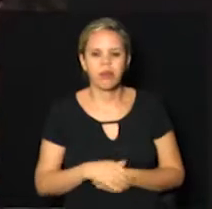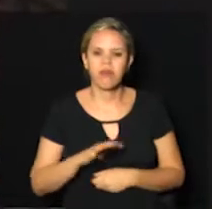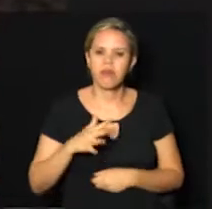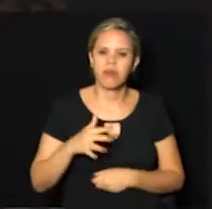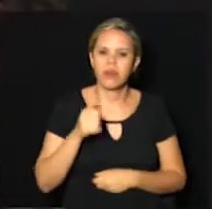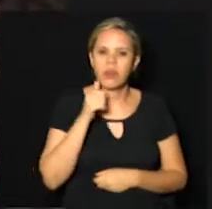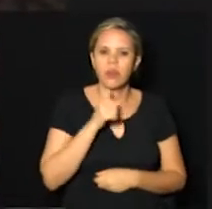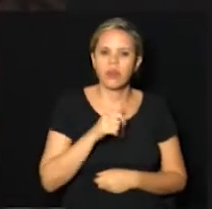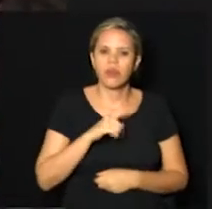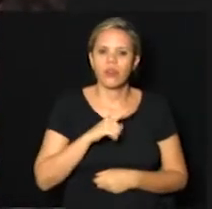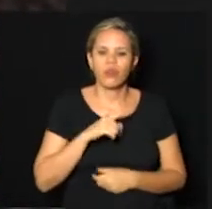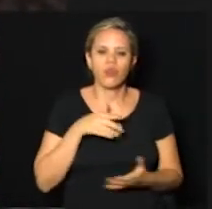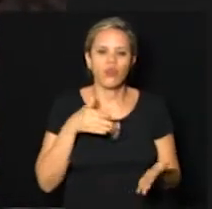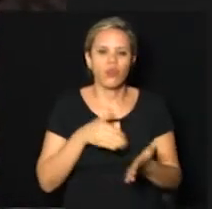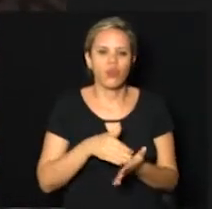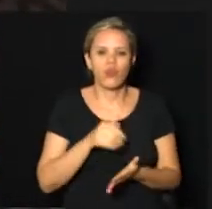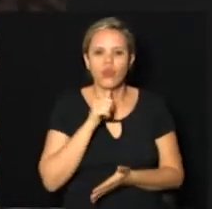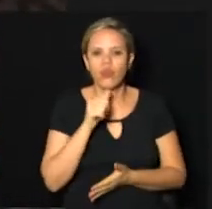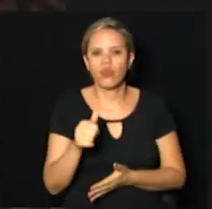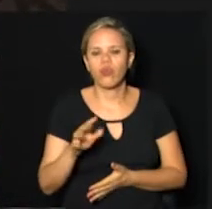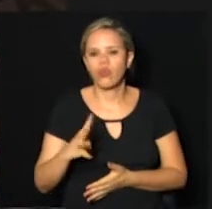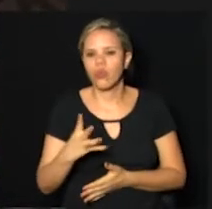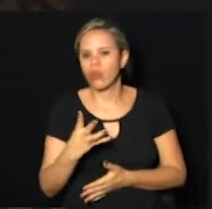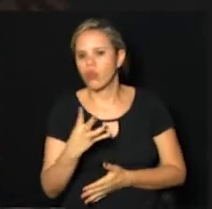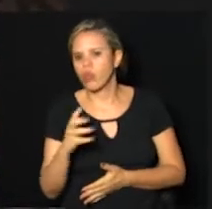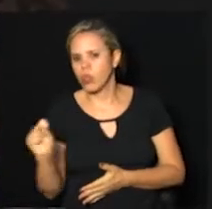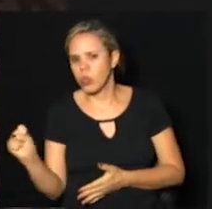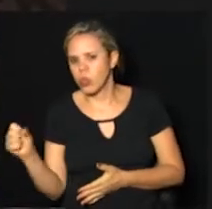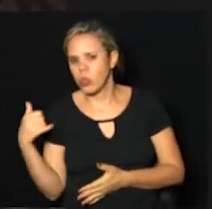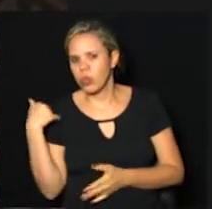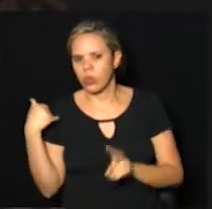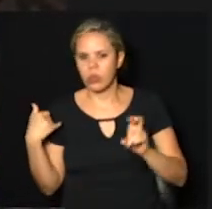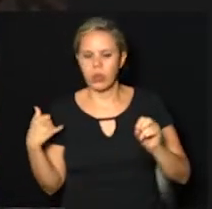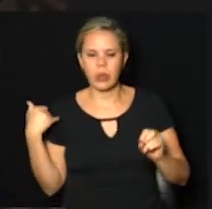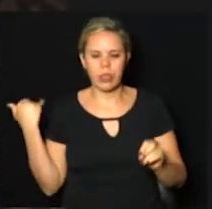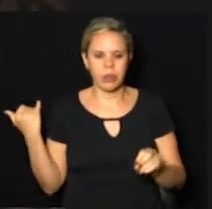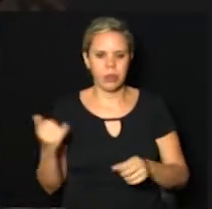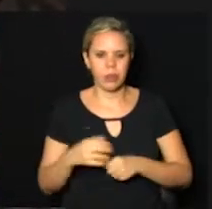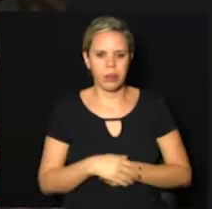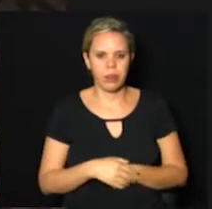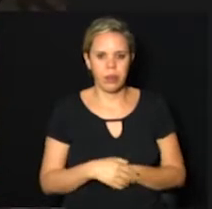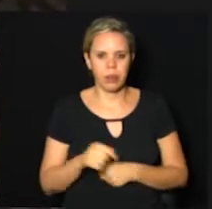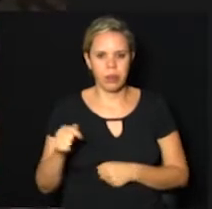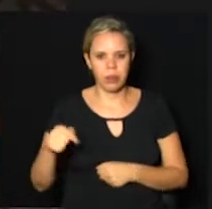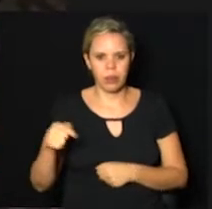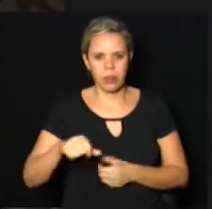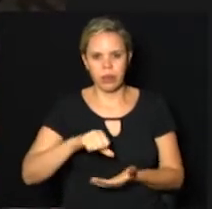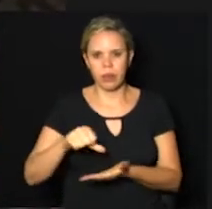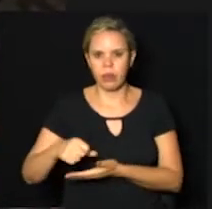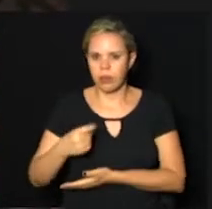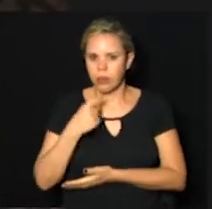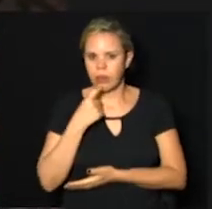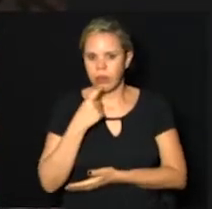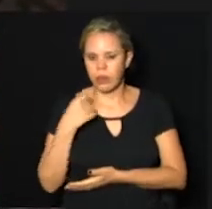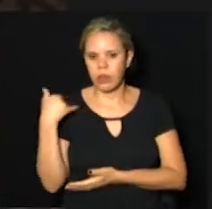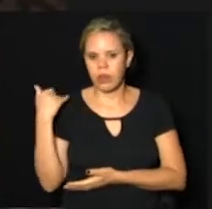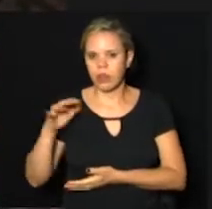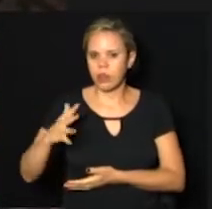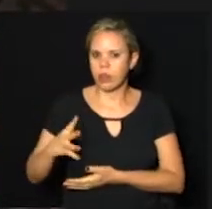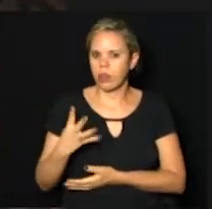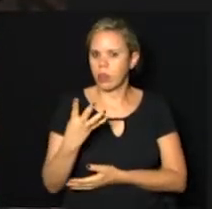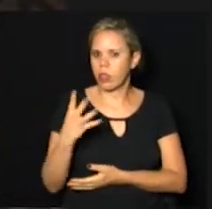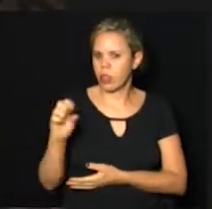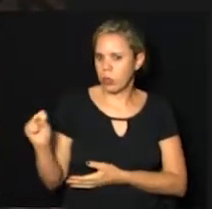Geralmente as mulheres têm a última menstruação em torno de 48, 50 anos. Aqui na região de Campinas, a idade média é